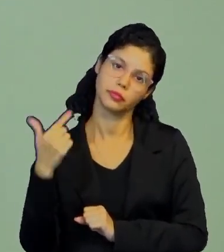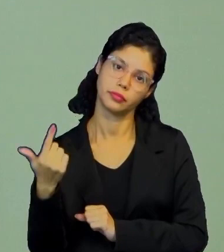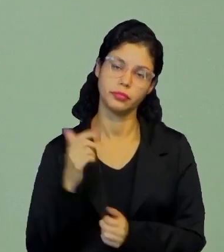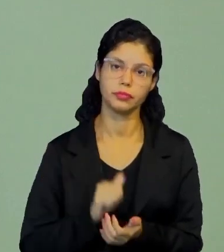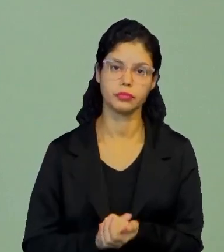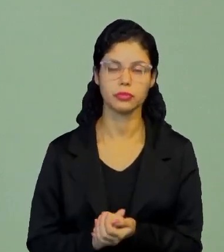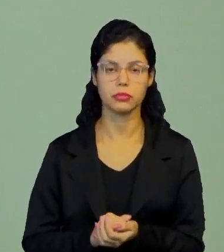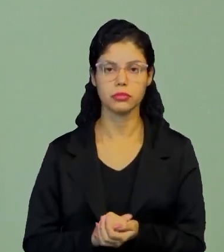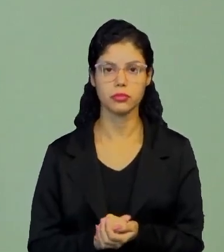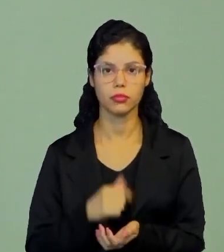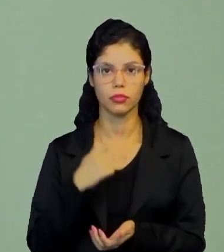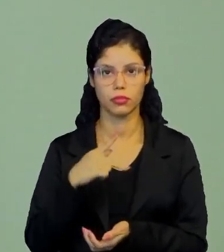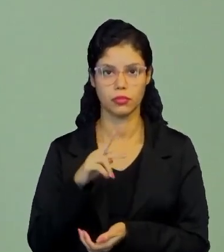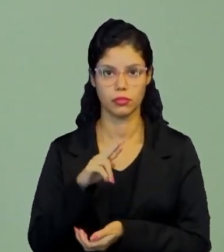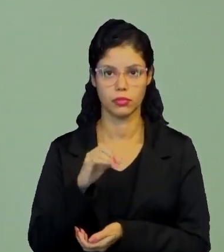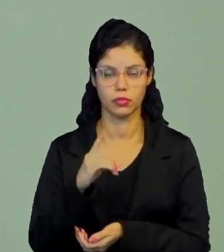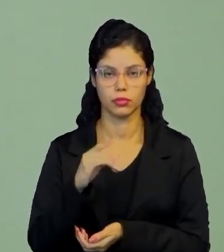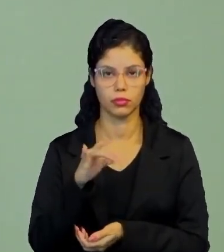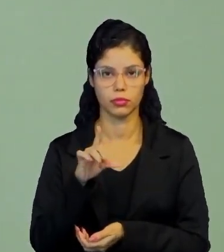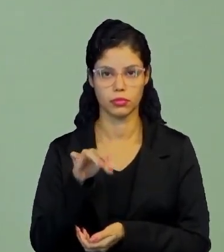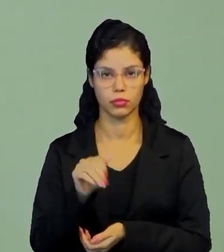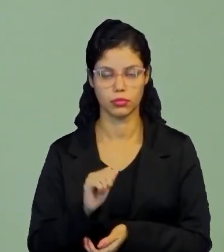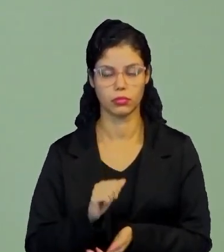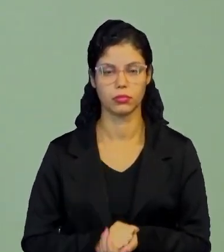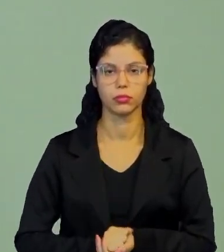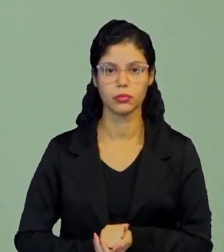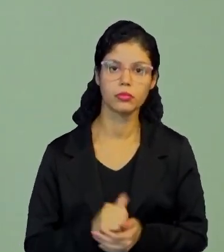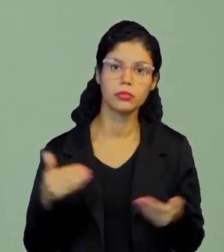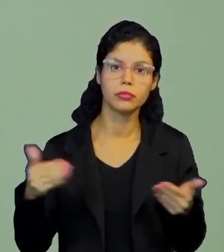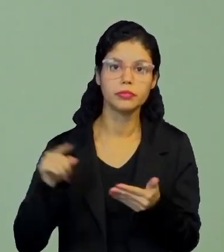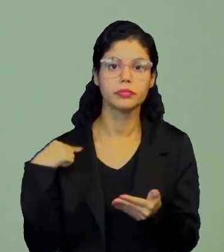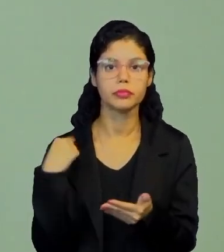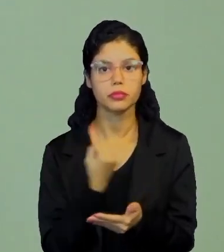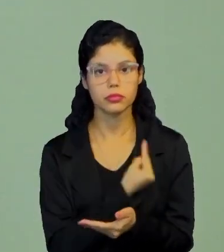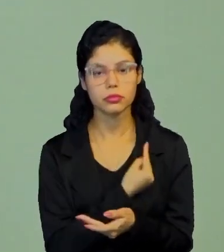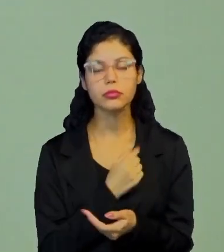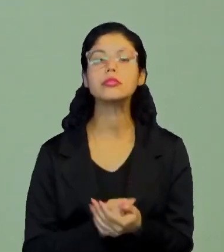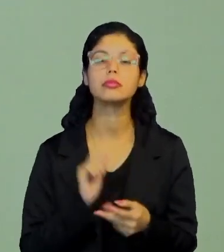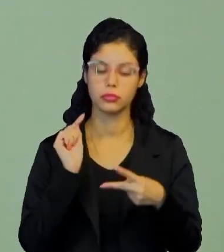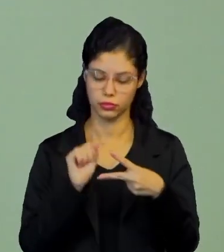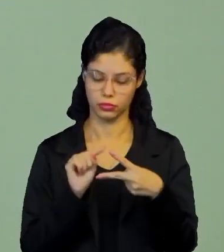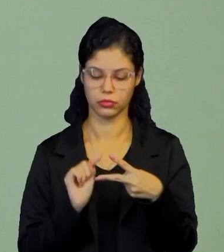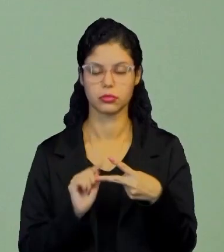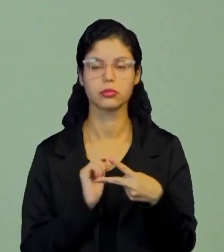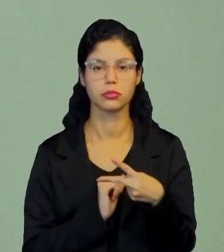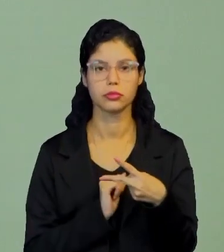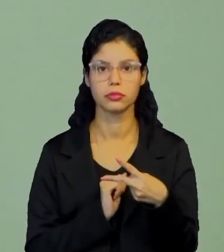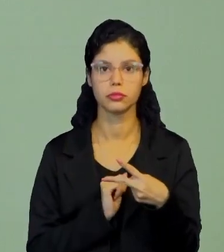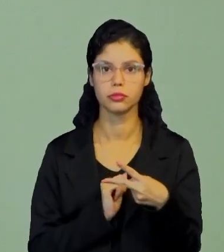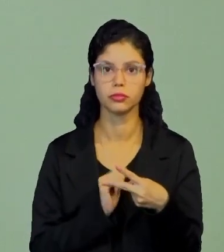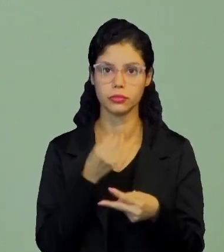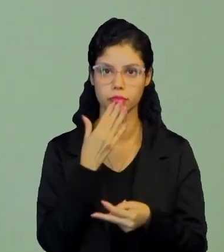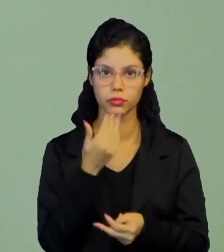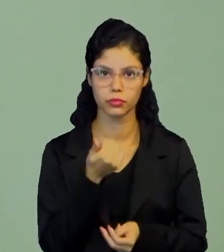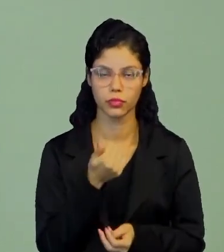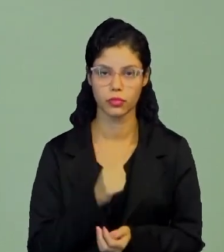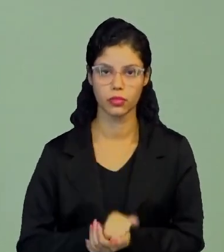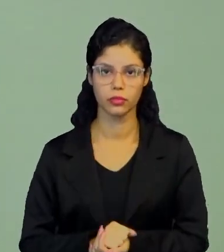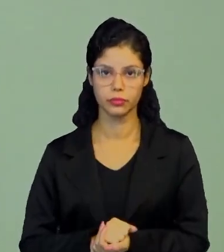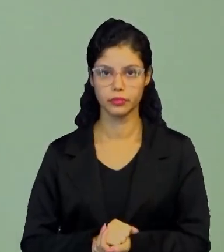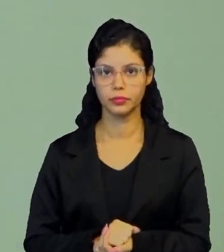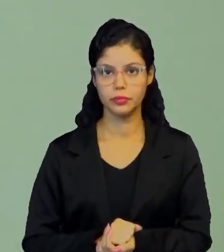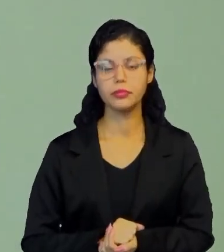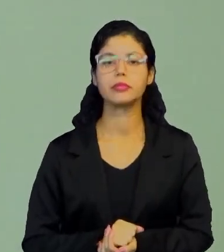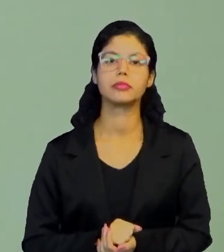não são proporcionais tudo bem mas hoje nós vamos falar entre duas grandezas Tudo bem